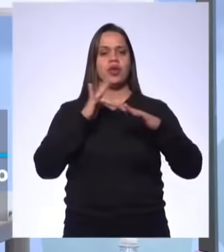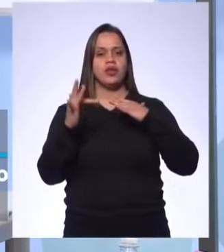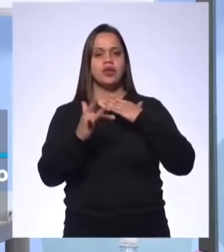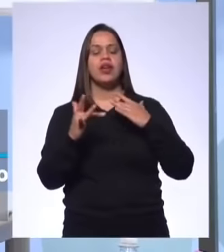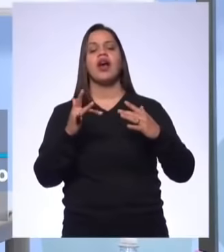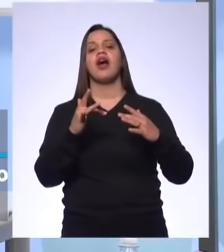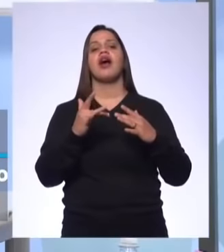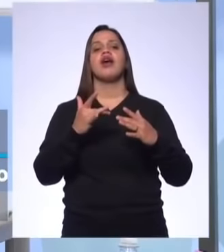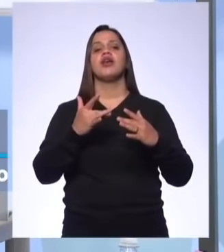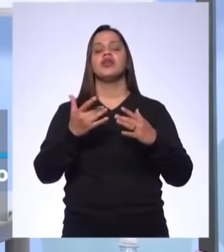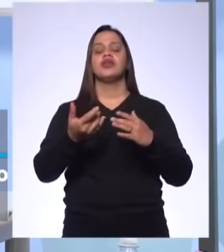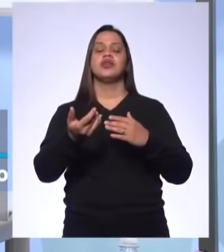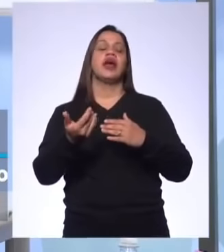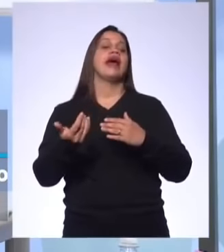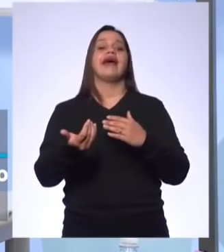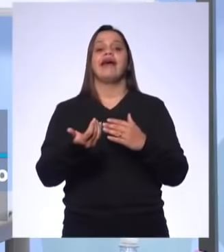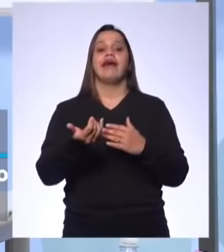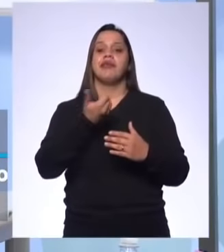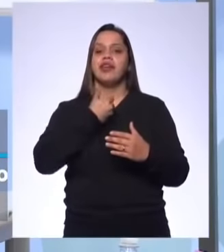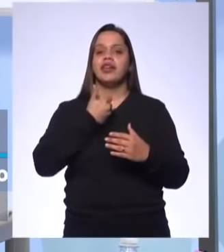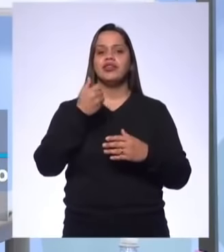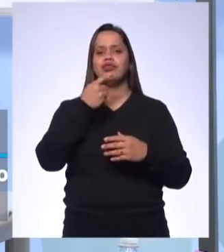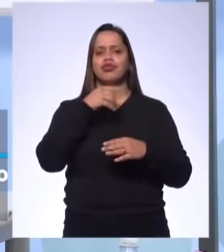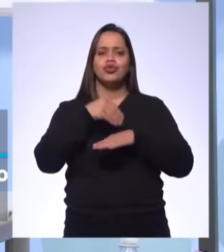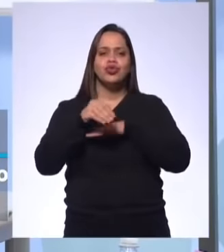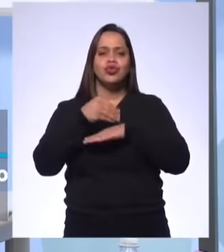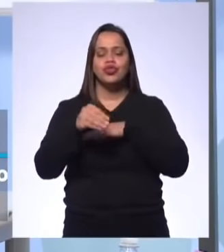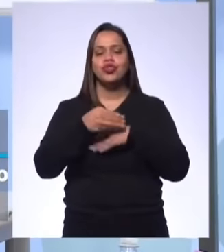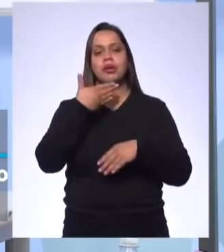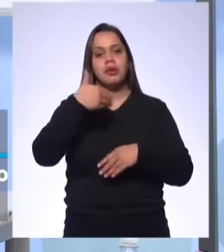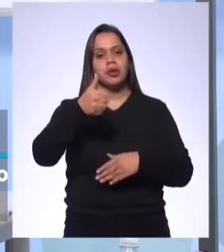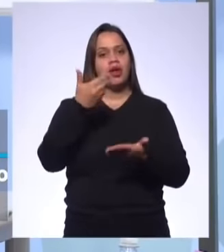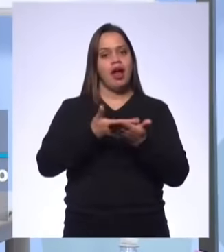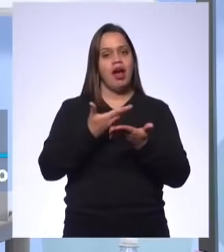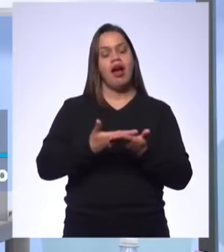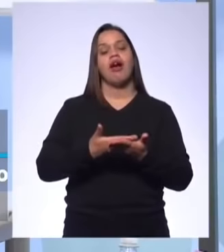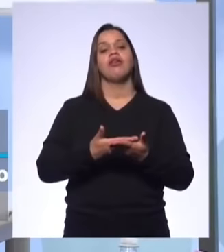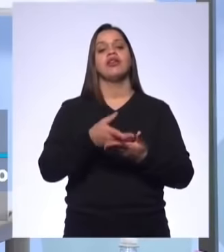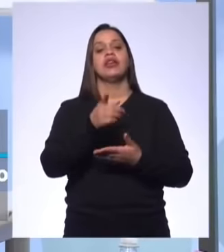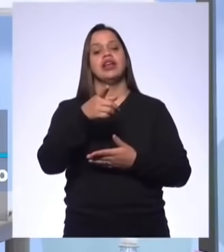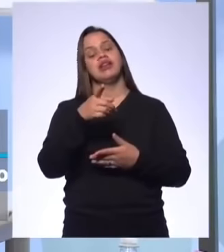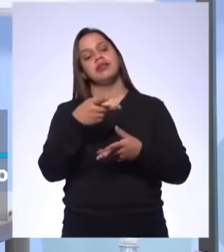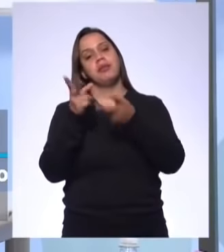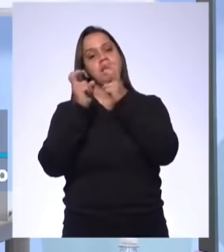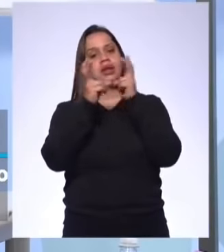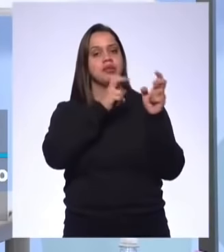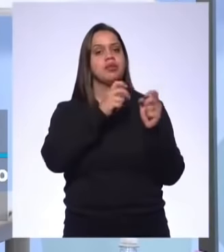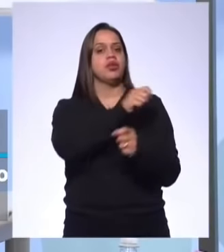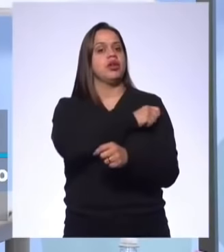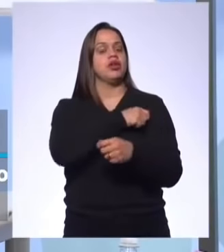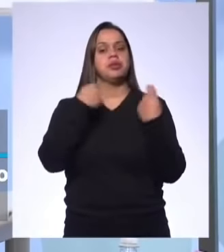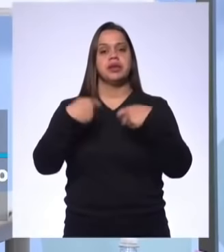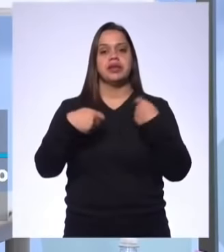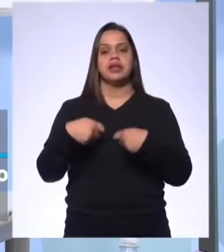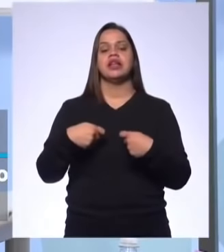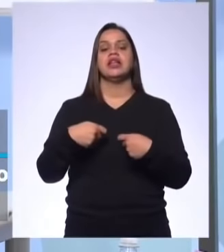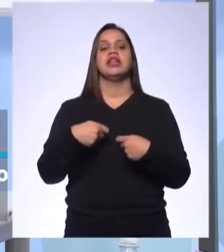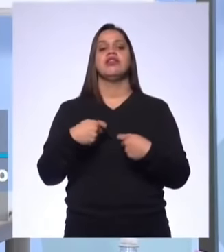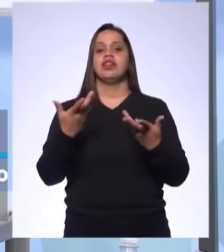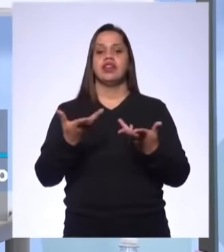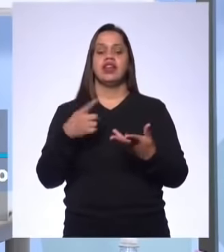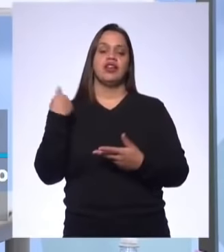algumas sugestões para melhorar a aula, algo que eles estão percebendo aí que os alunos precisam e que vai deixar a aula